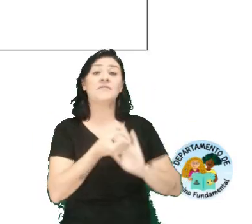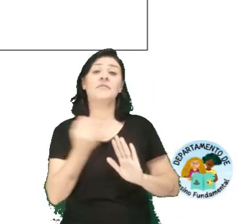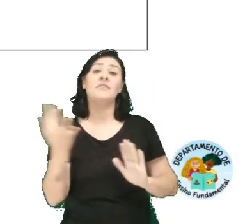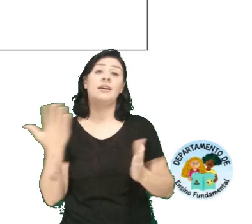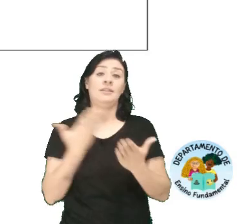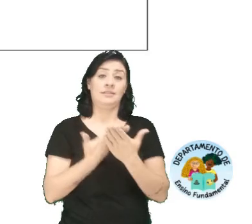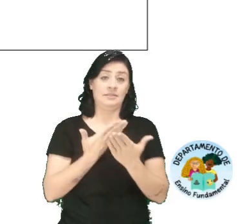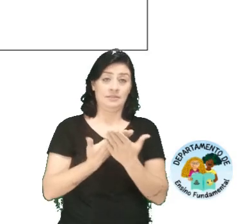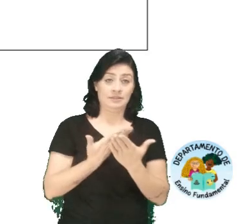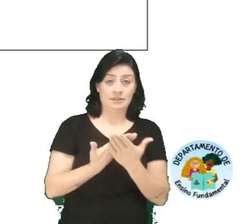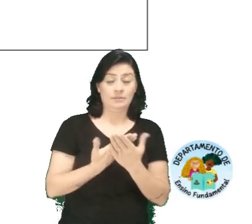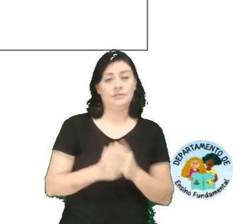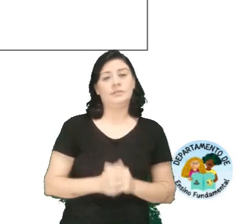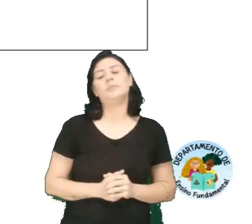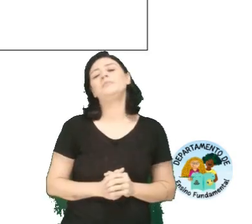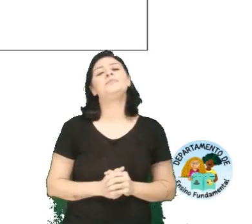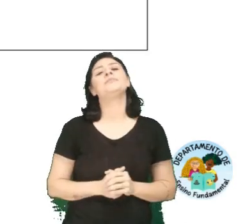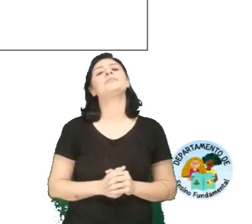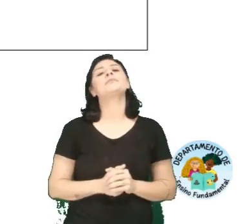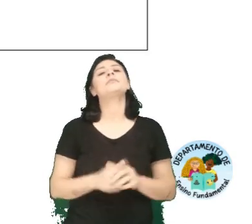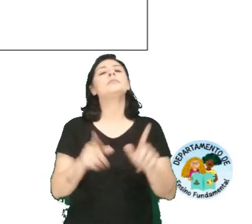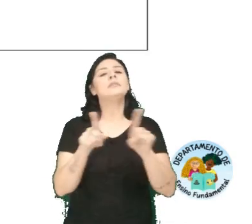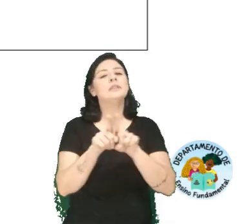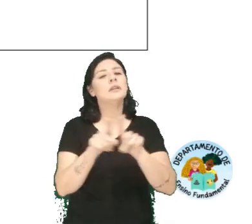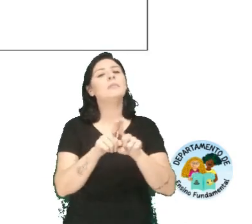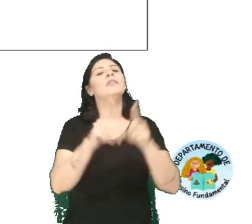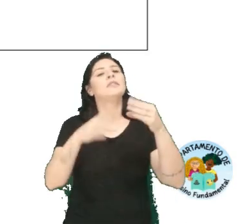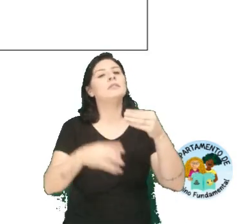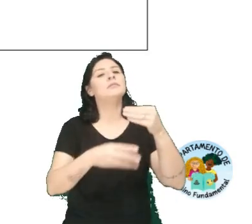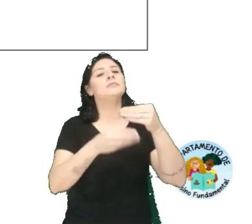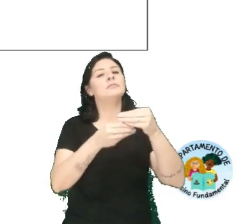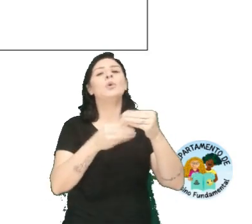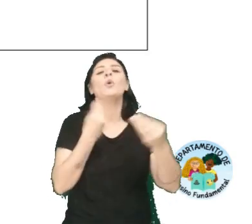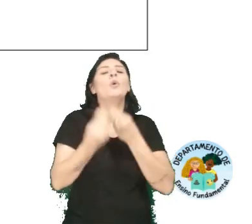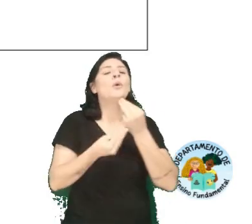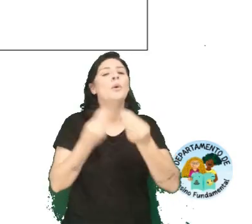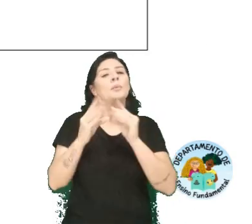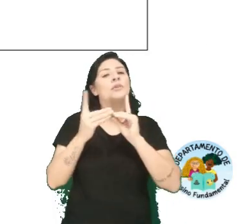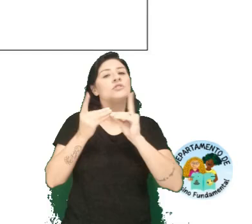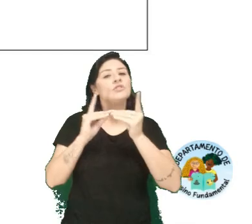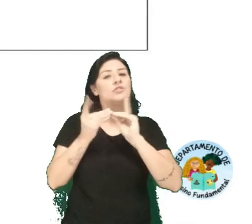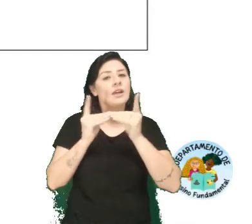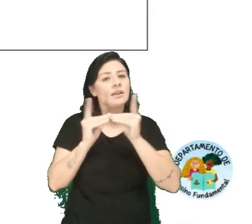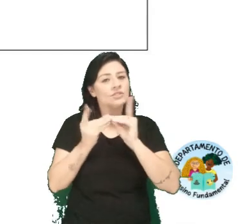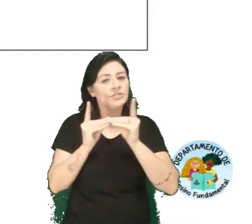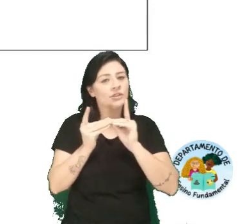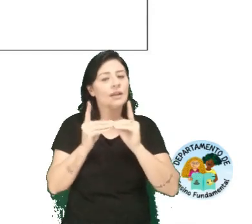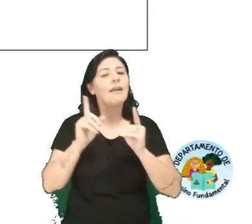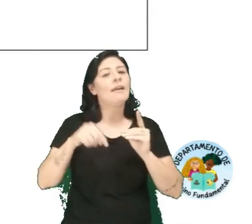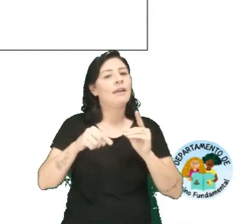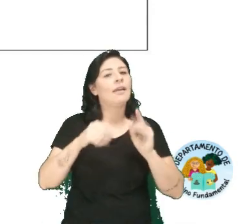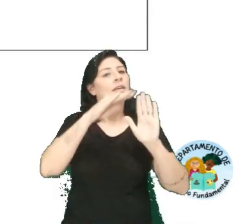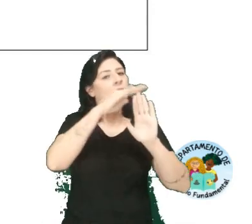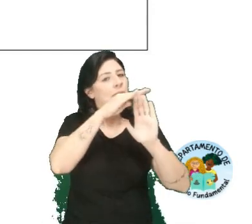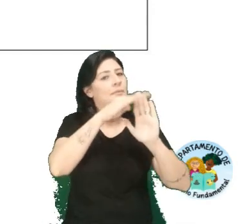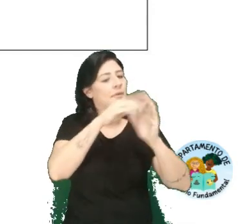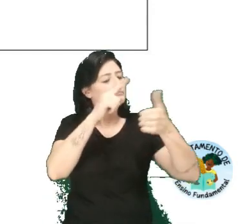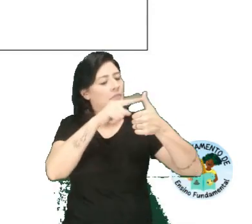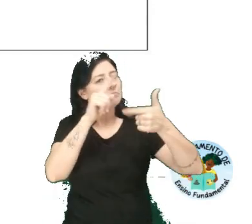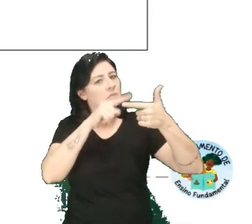tá? Em seguida, você vai colocar os procedimentos didáticos, que são os passos que você